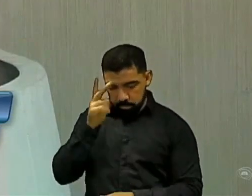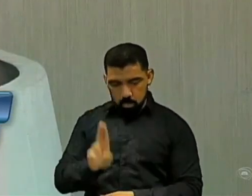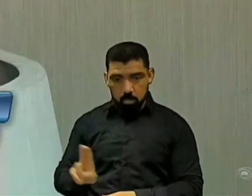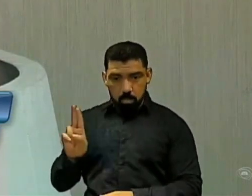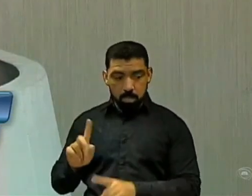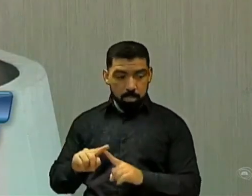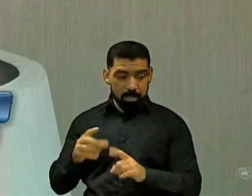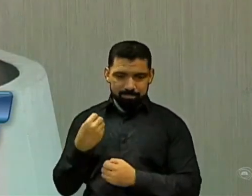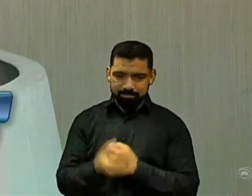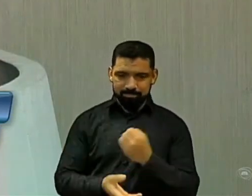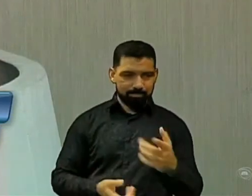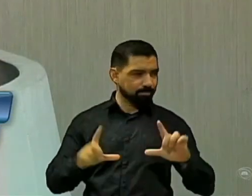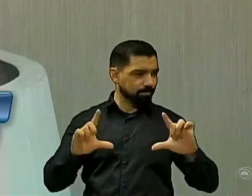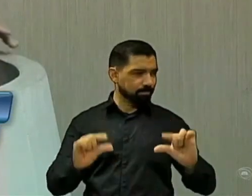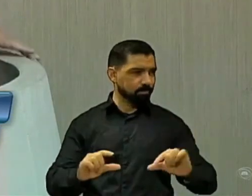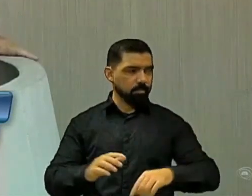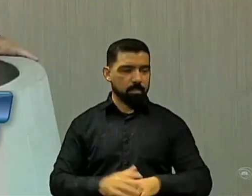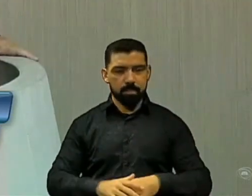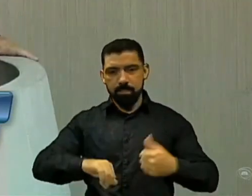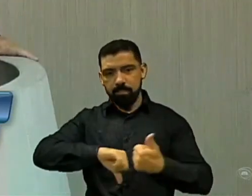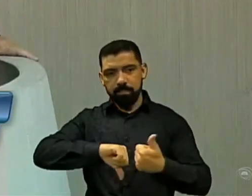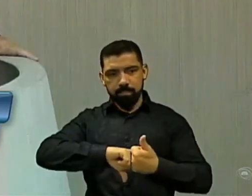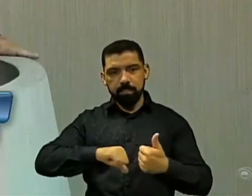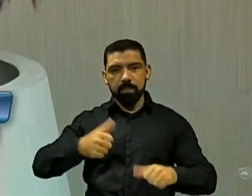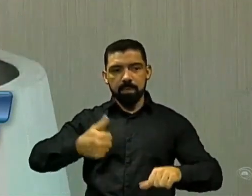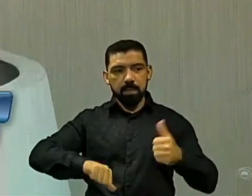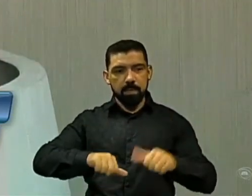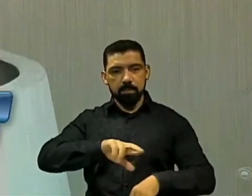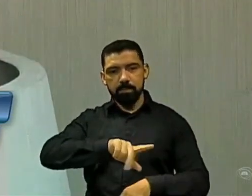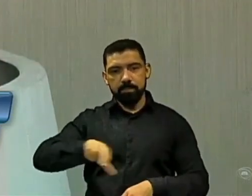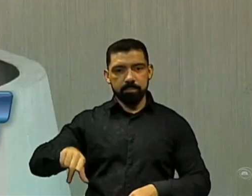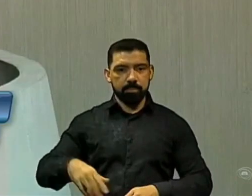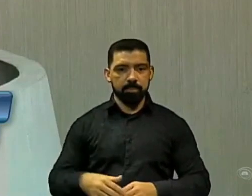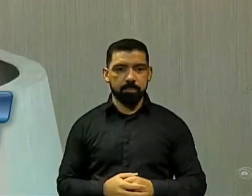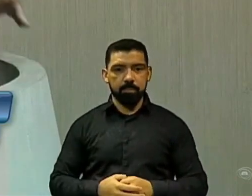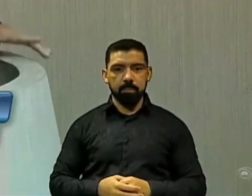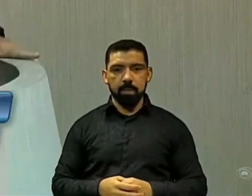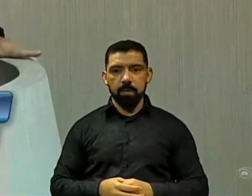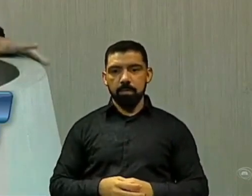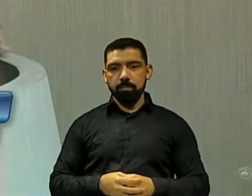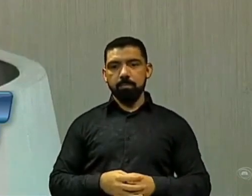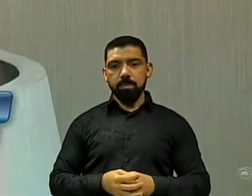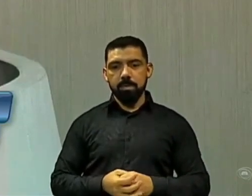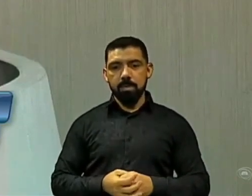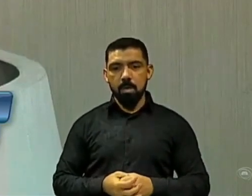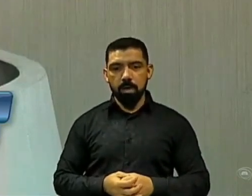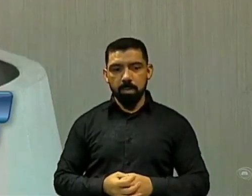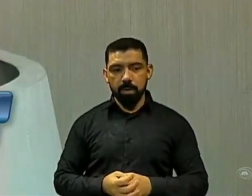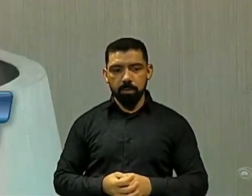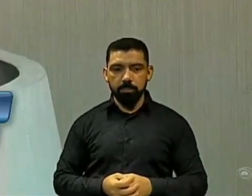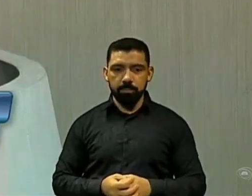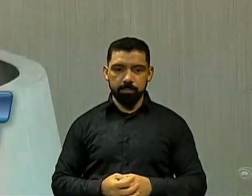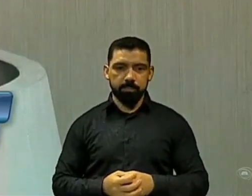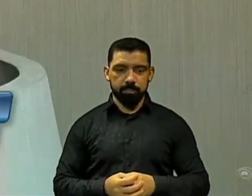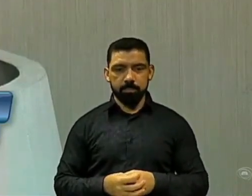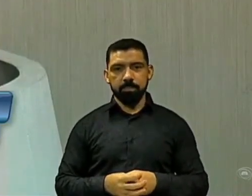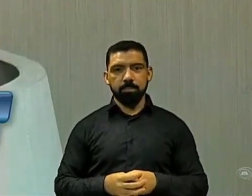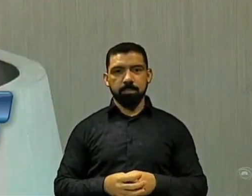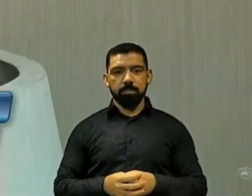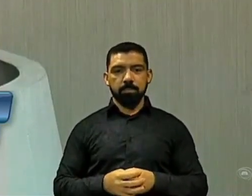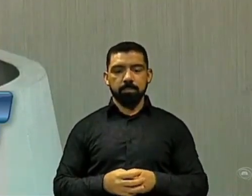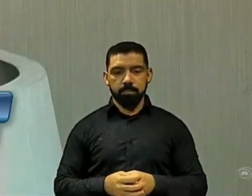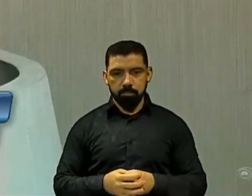menos e menos para a qualidade dos serviços. Recentemente, deputado Cláudio Pinho, nós tivemos aqui uma